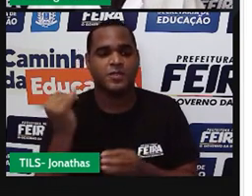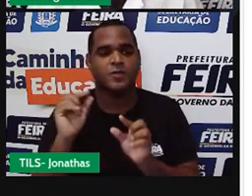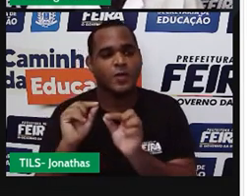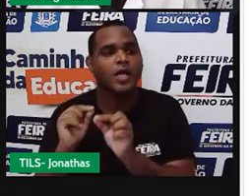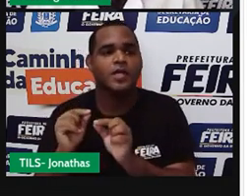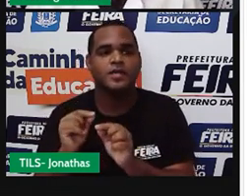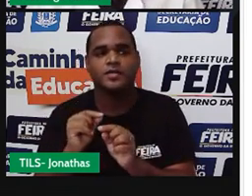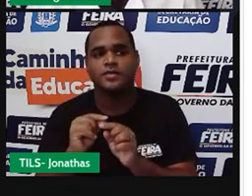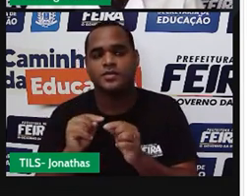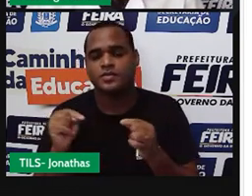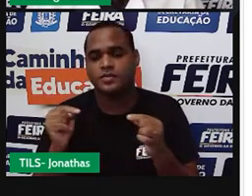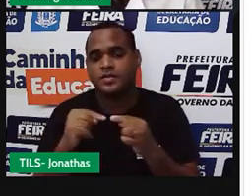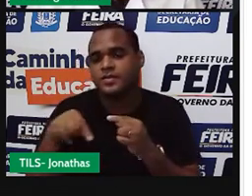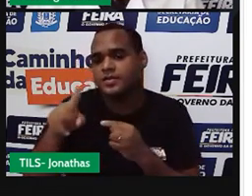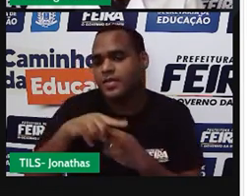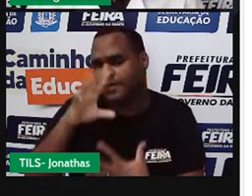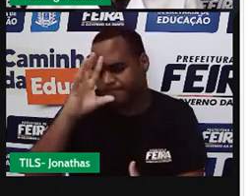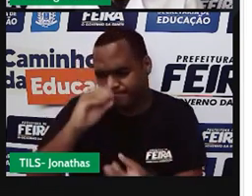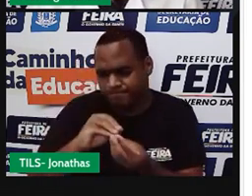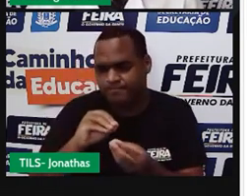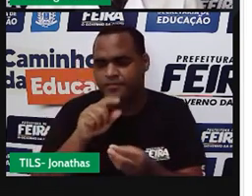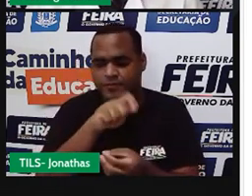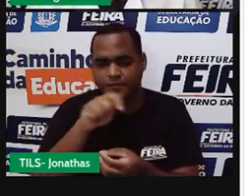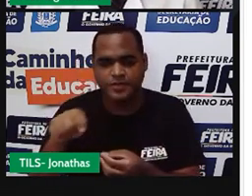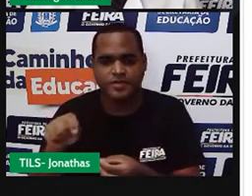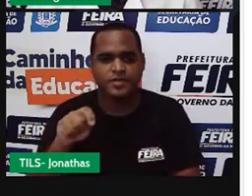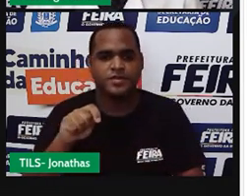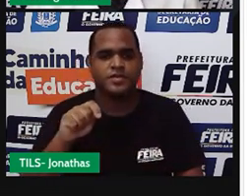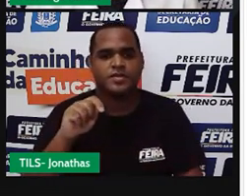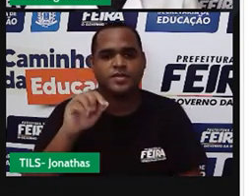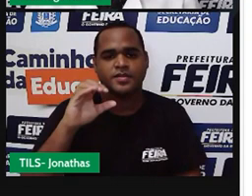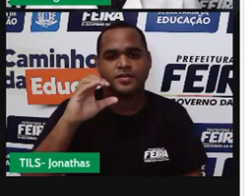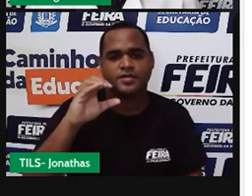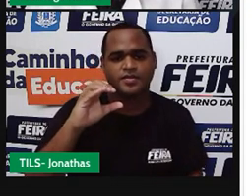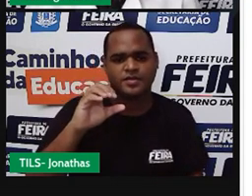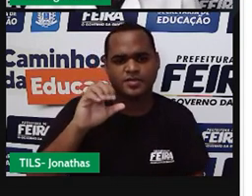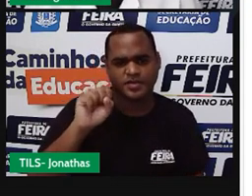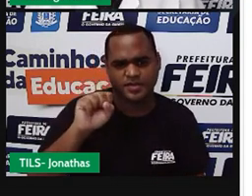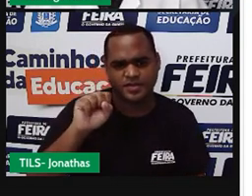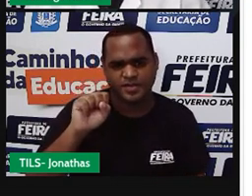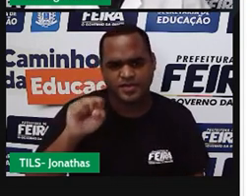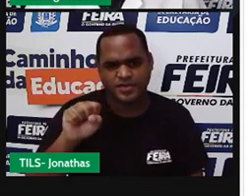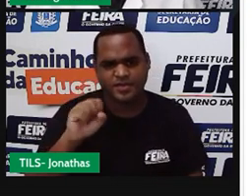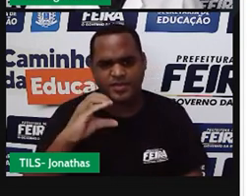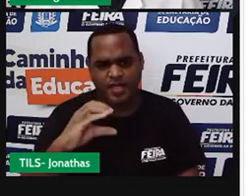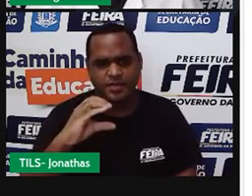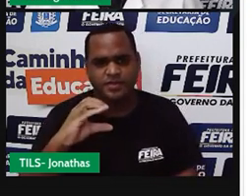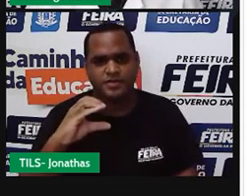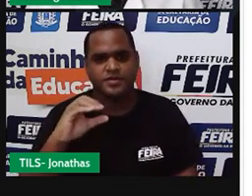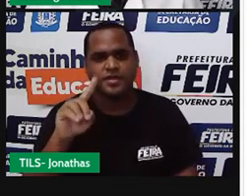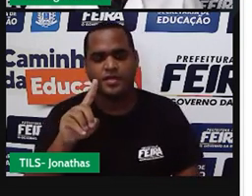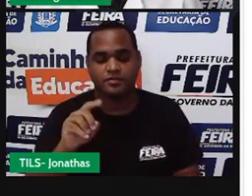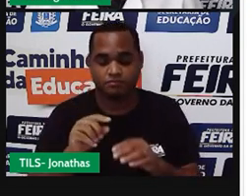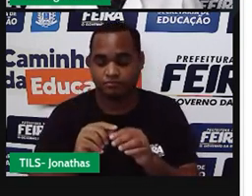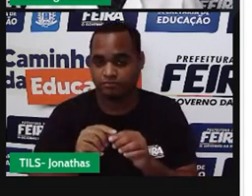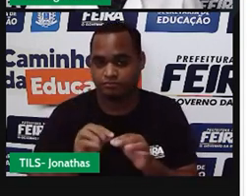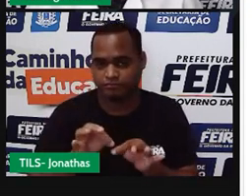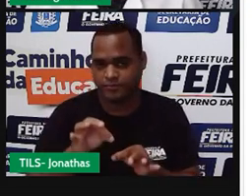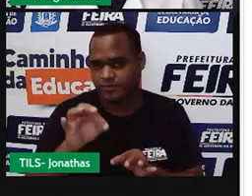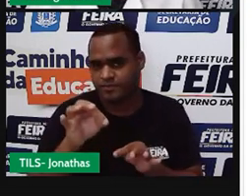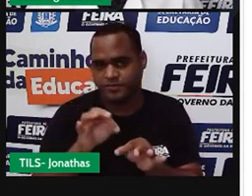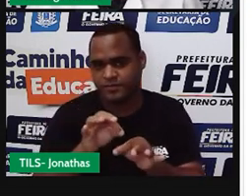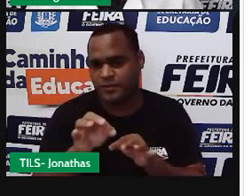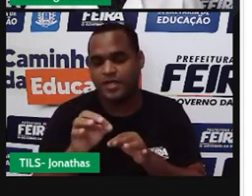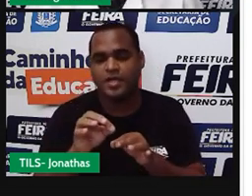isso a TV assim eu vamos chamar descer a medida do comprimento e vamos chamar DH a